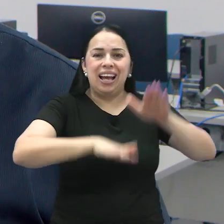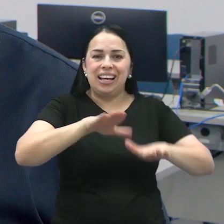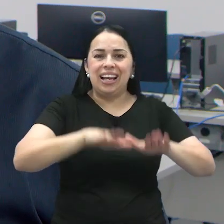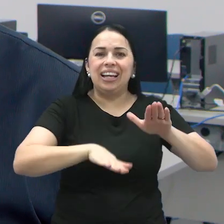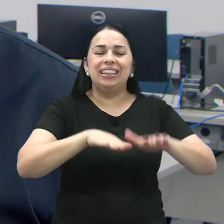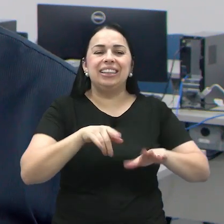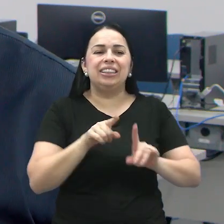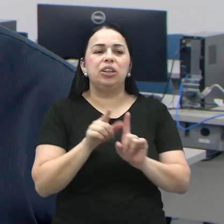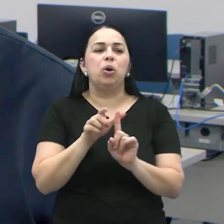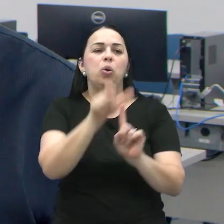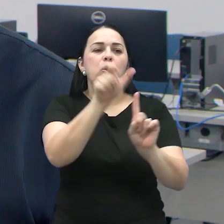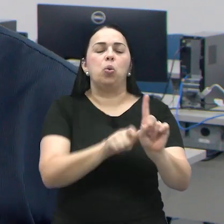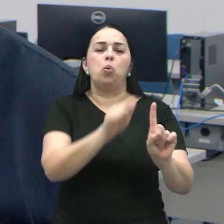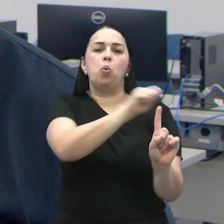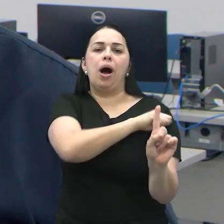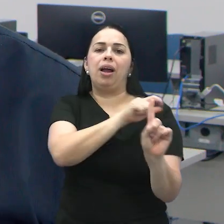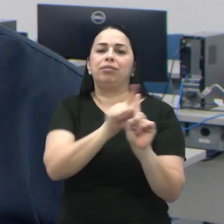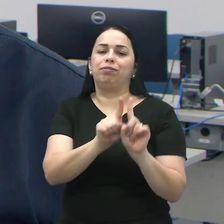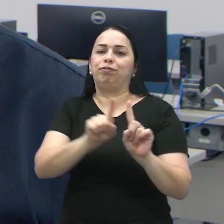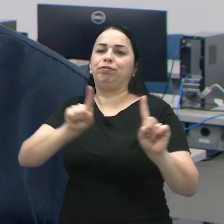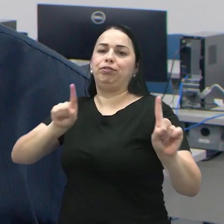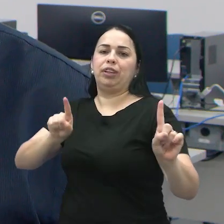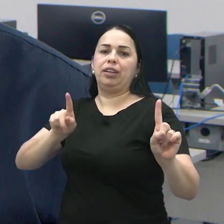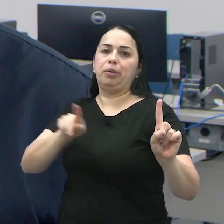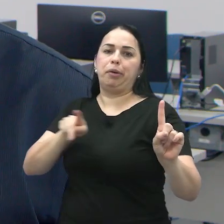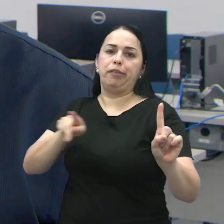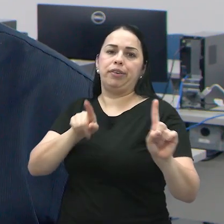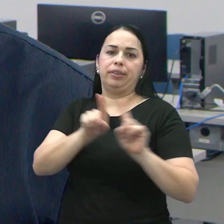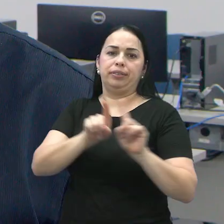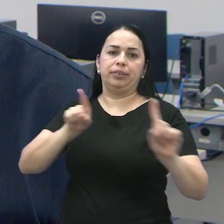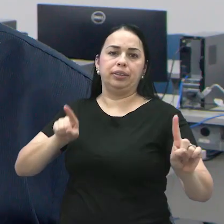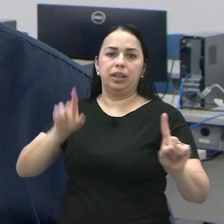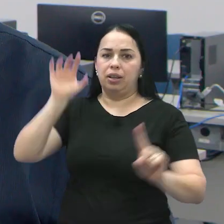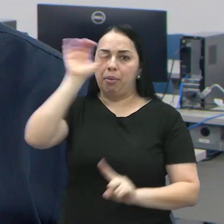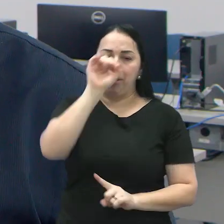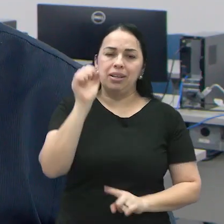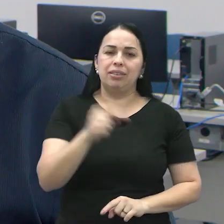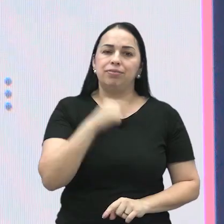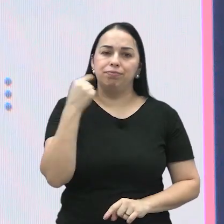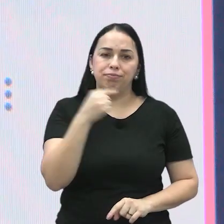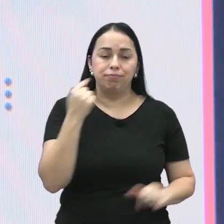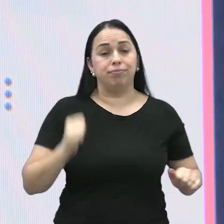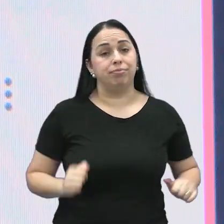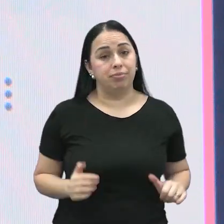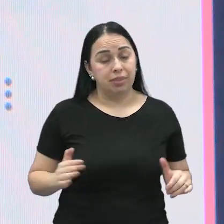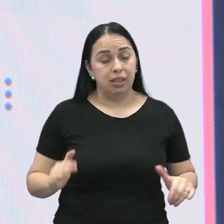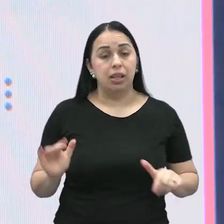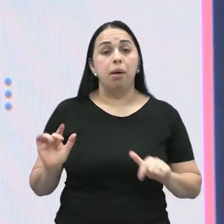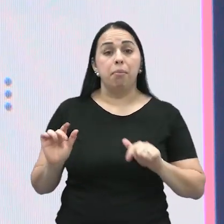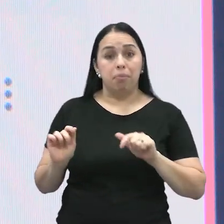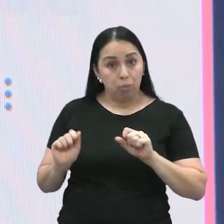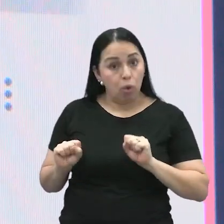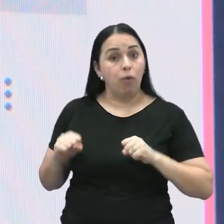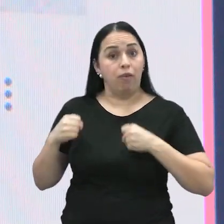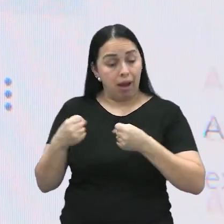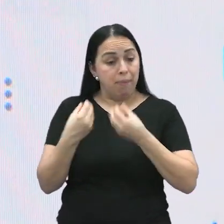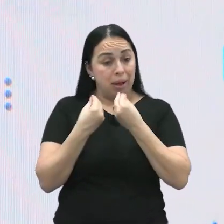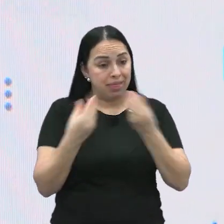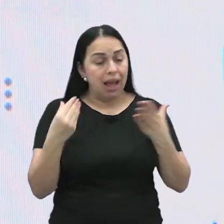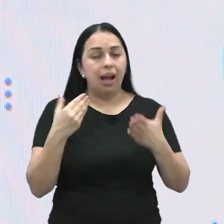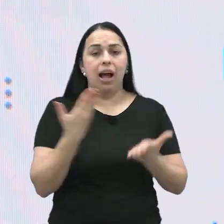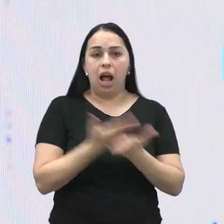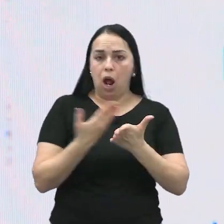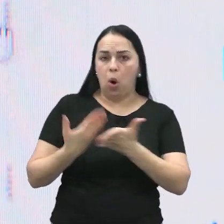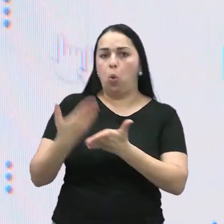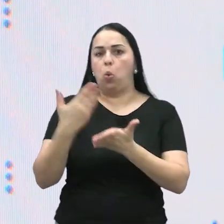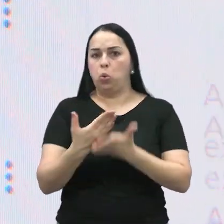ele acaba afastando o aluno do ensino e afastando o aluno da aprendizagem. Mesmo com os esforços para oferecer um ensino